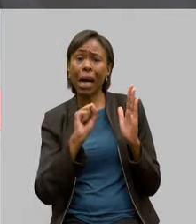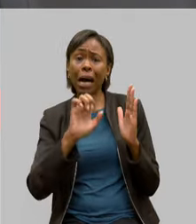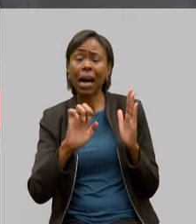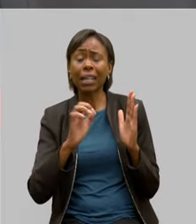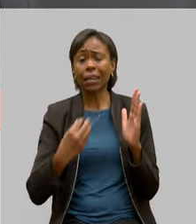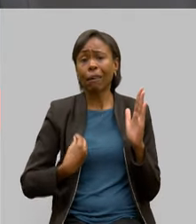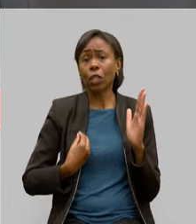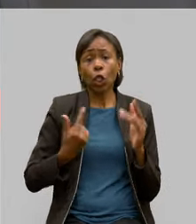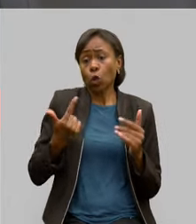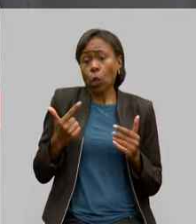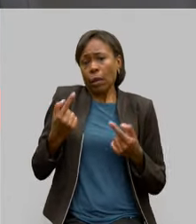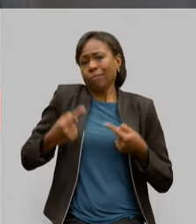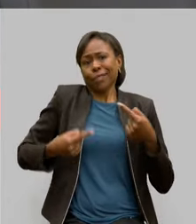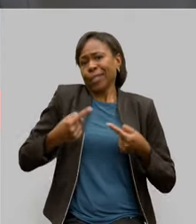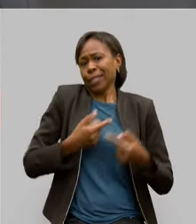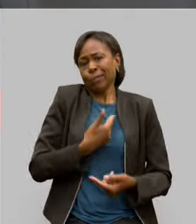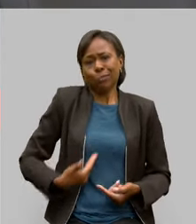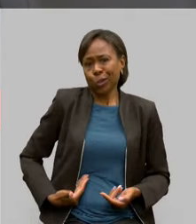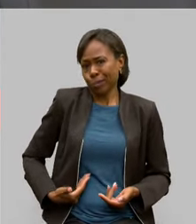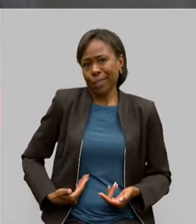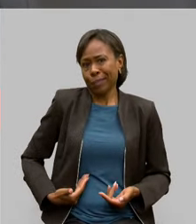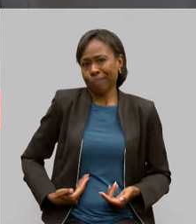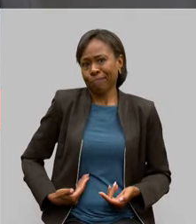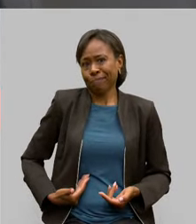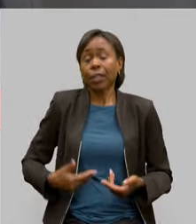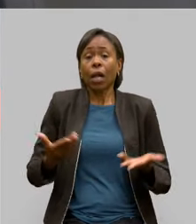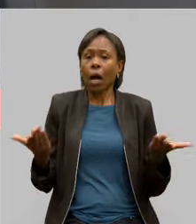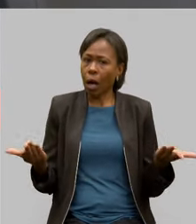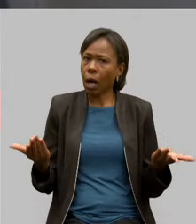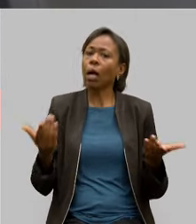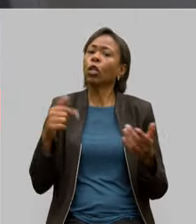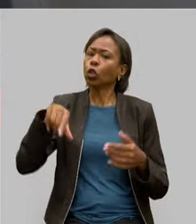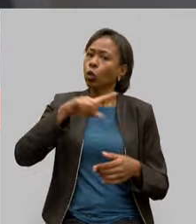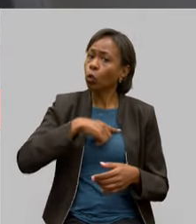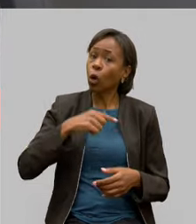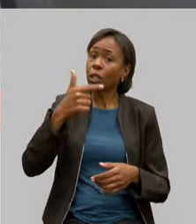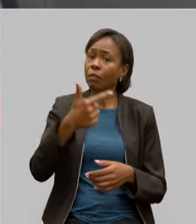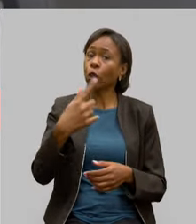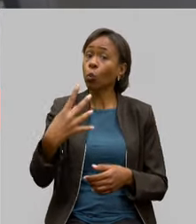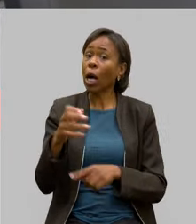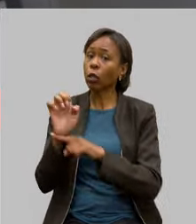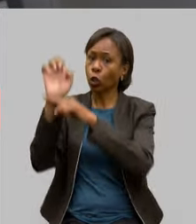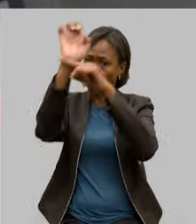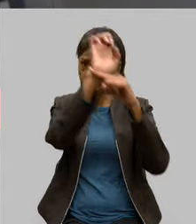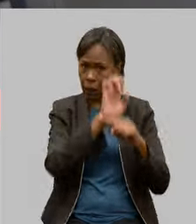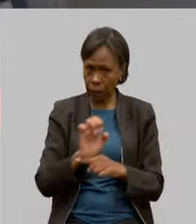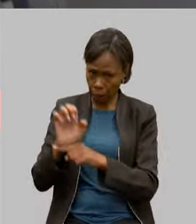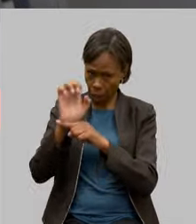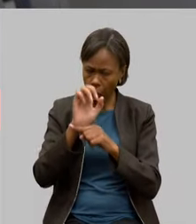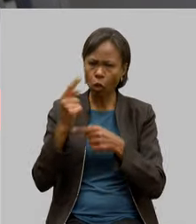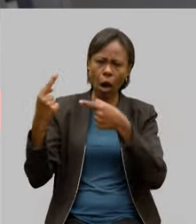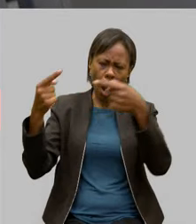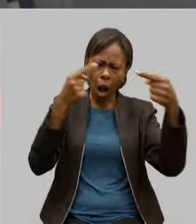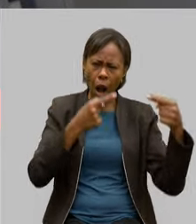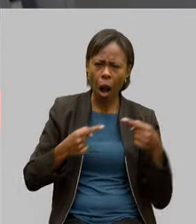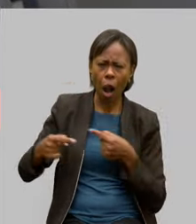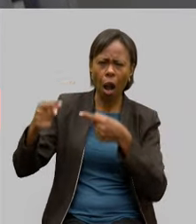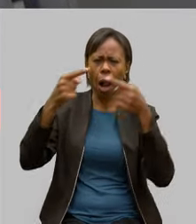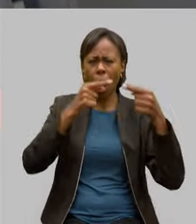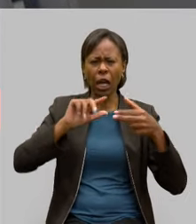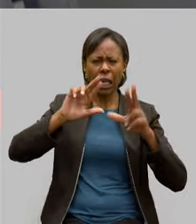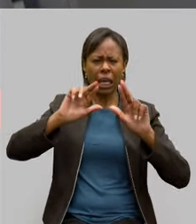tem política pública não tem discussão hoje nós já estamos em 24 estados discutindo dentro das assembleias